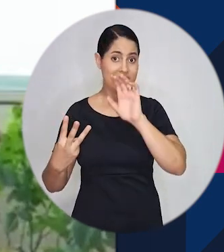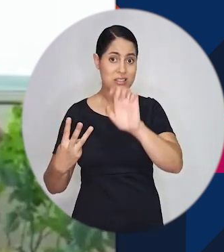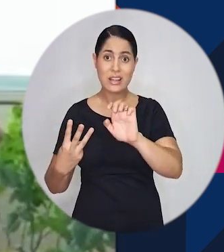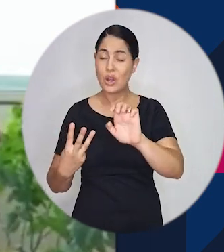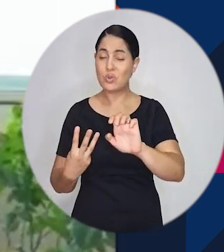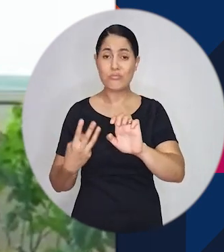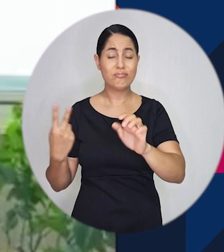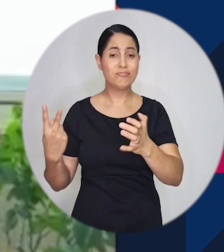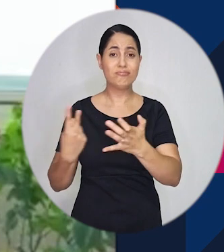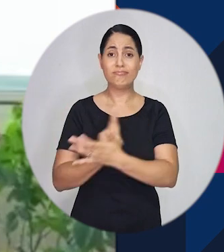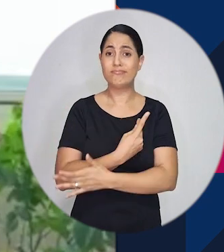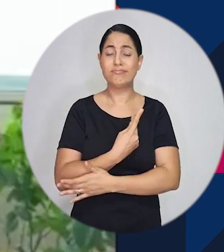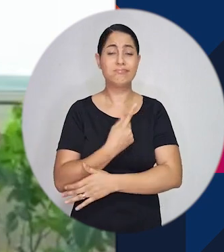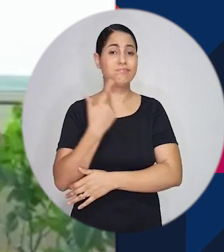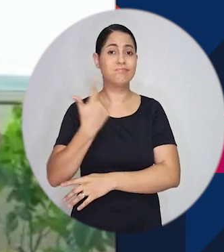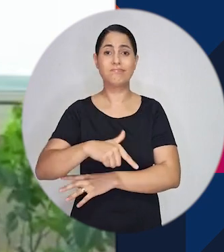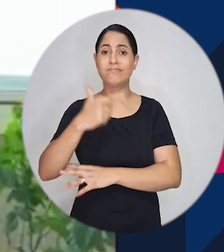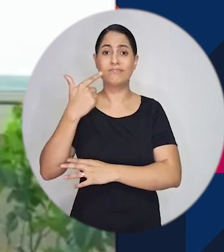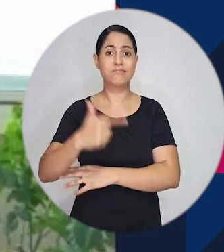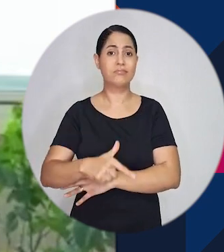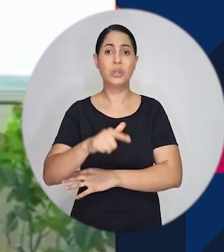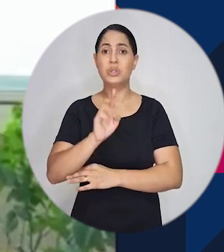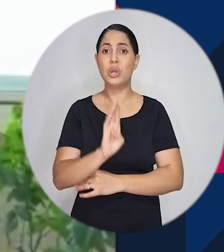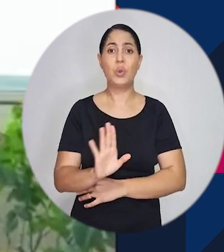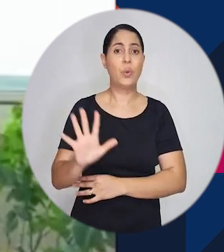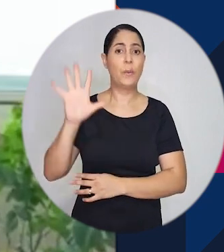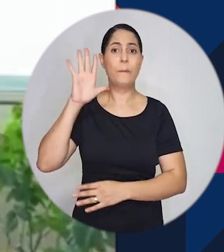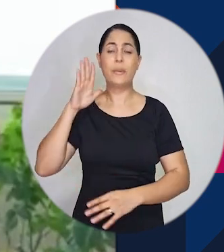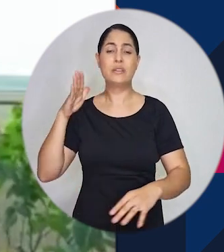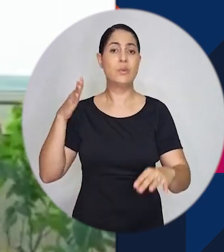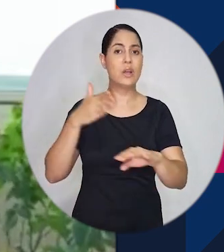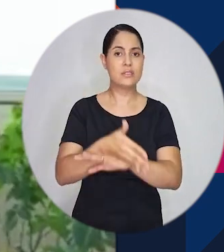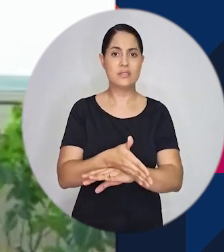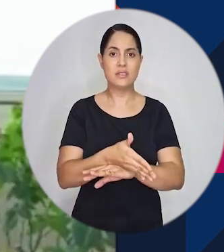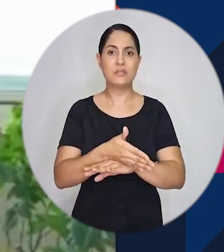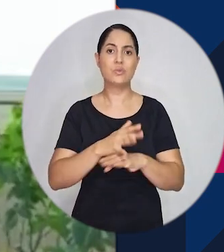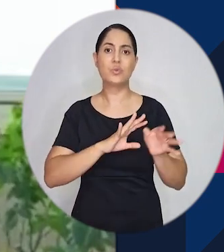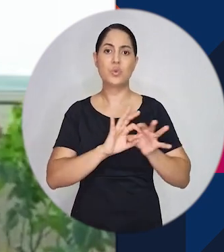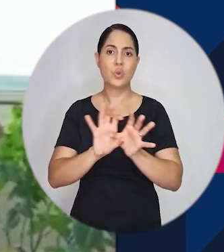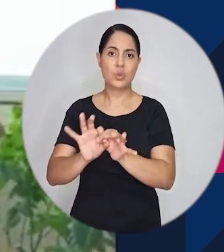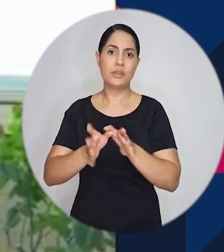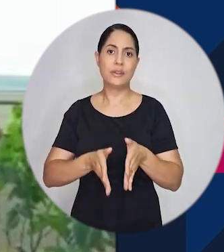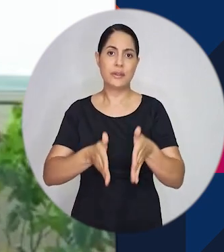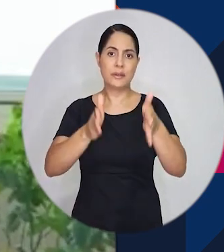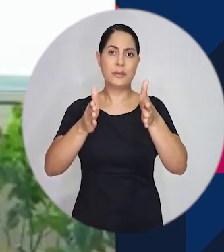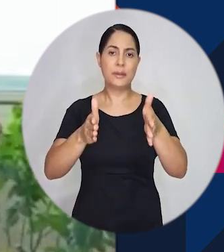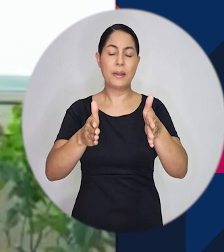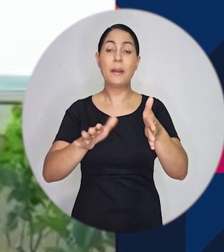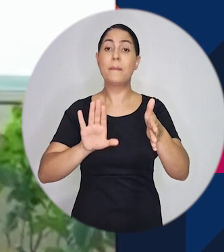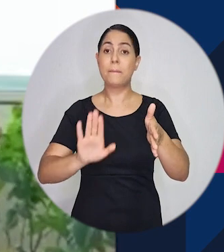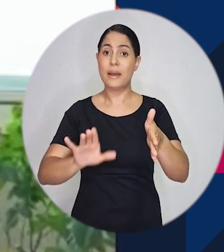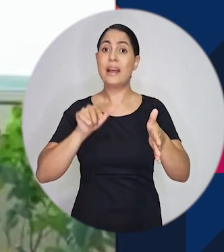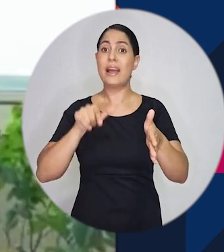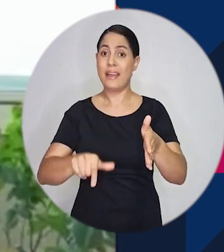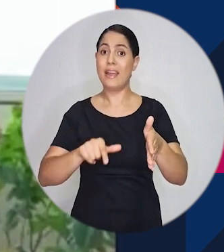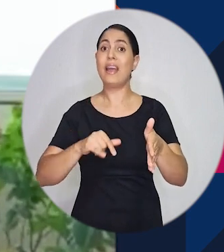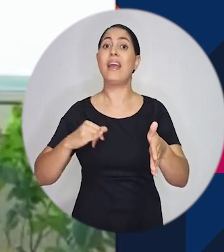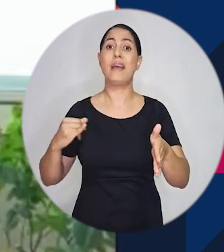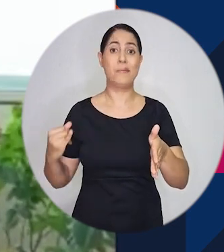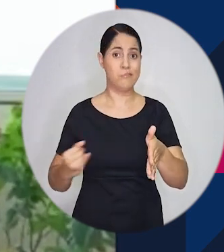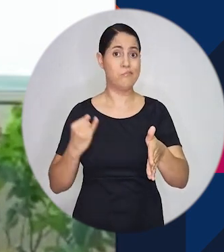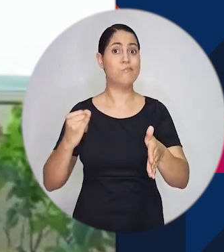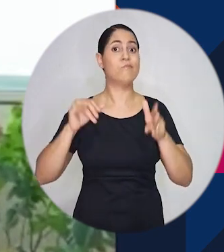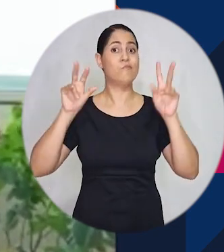da federação que não são integrados ao resto do país pela via rodoviária. Então, é um tema